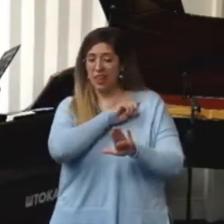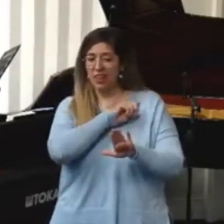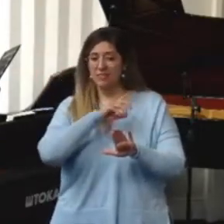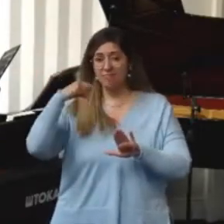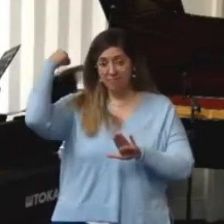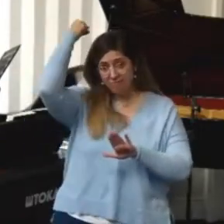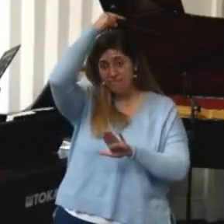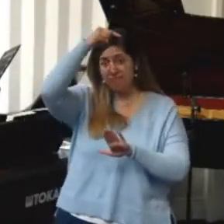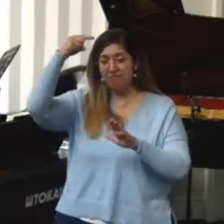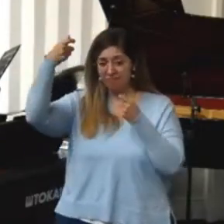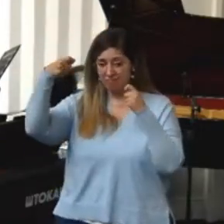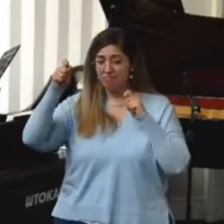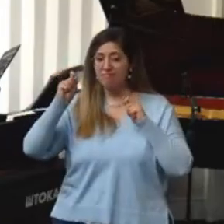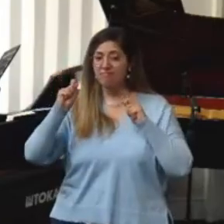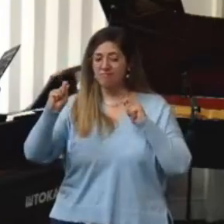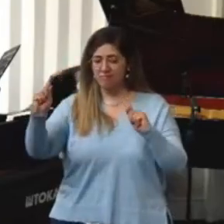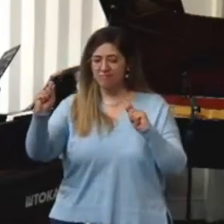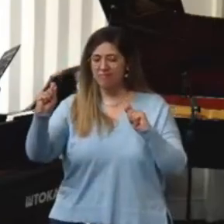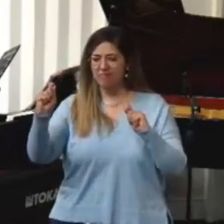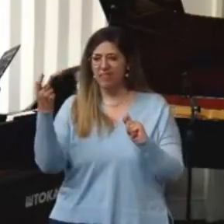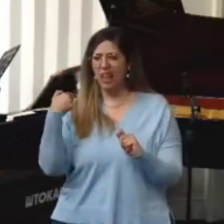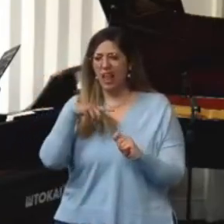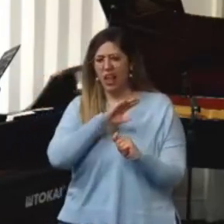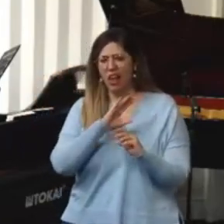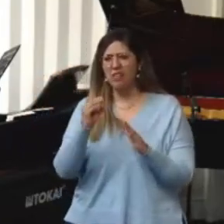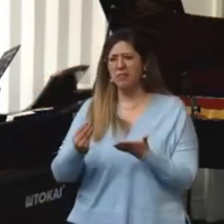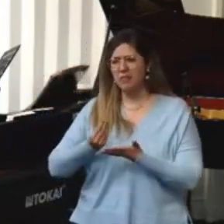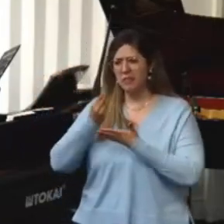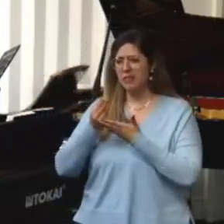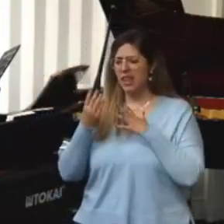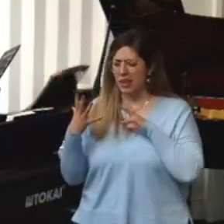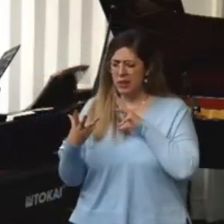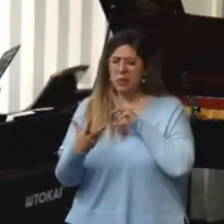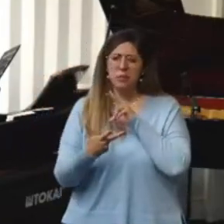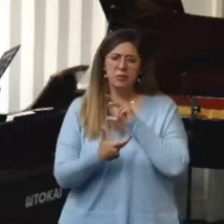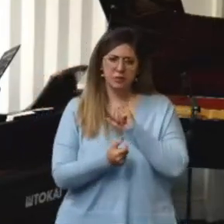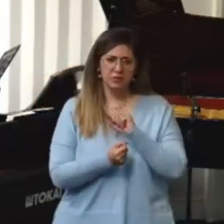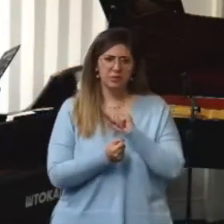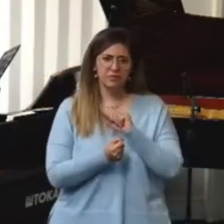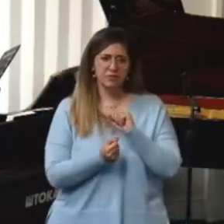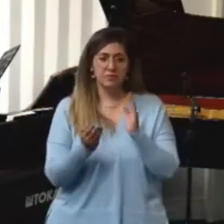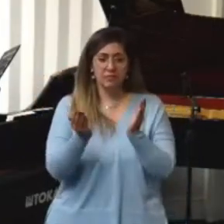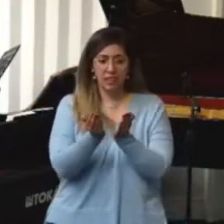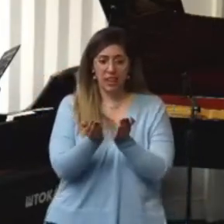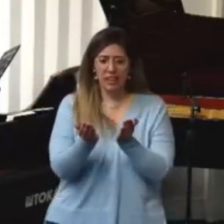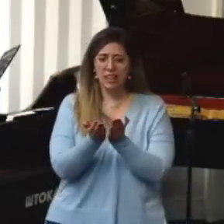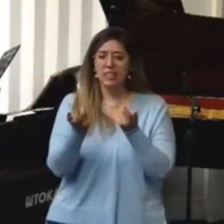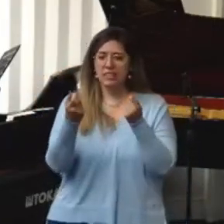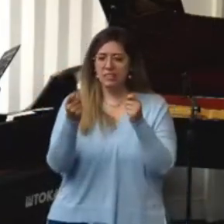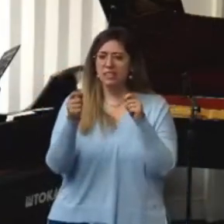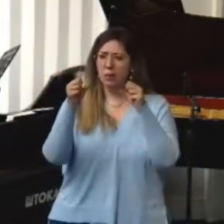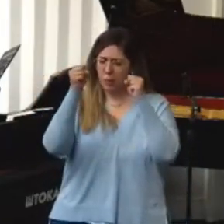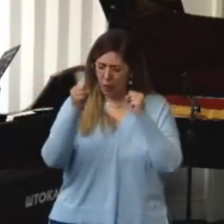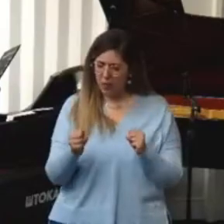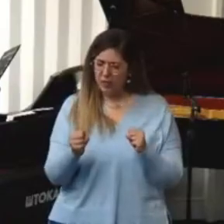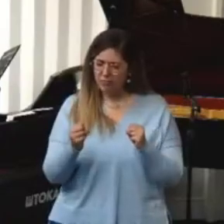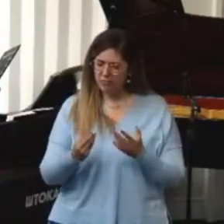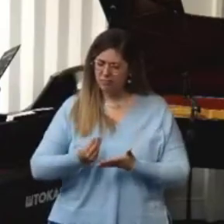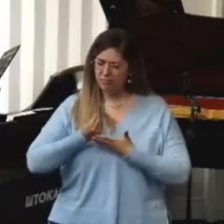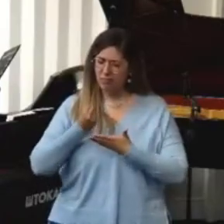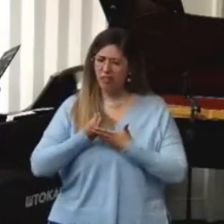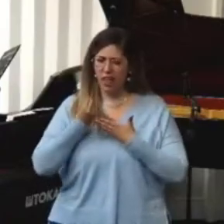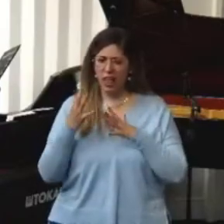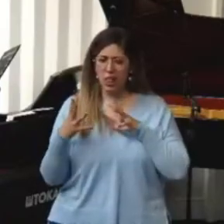santidade, que Deus nos dê a condição de vivermos nesse mundo. Os cristãos precisam de muito poder para viverem no mundo, poder